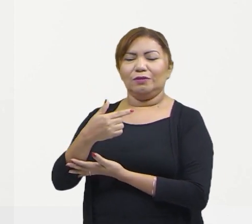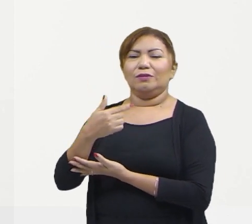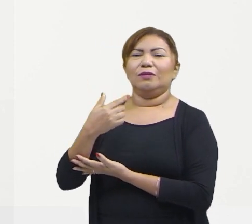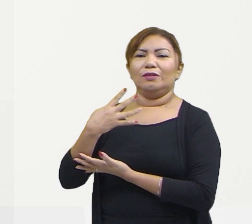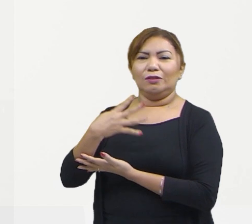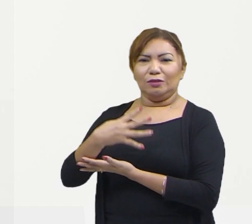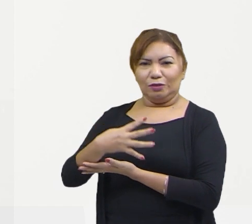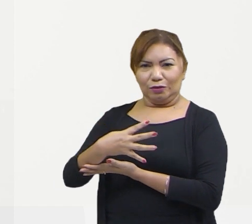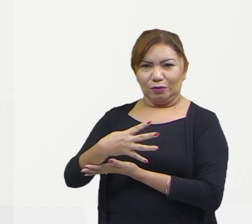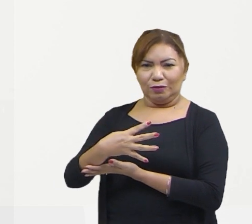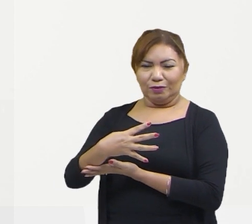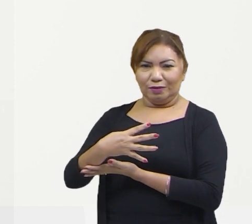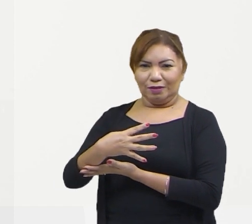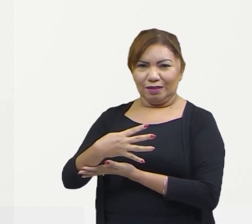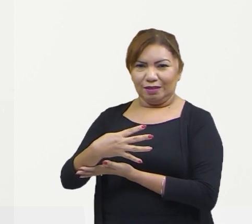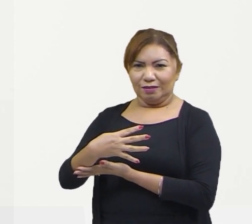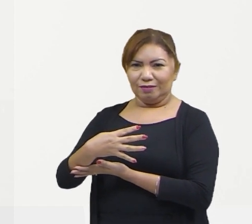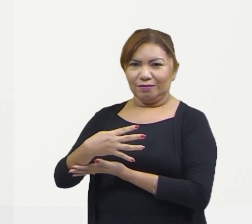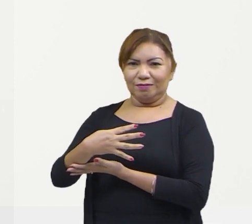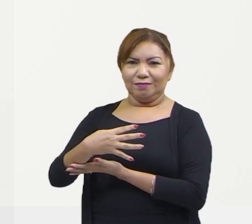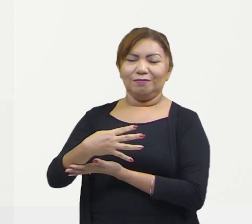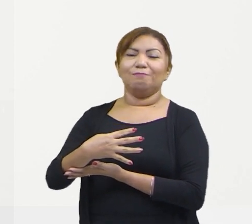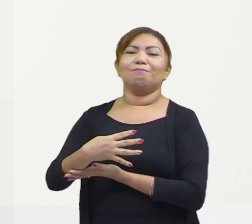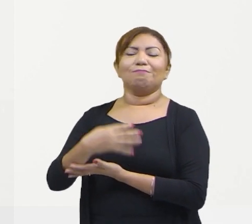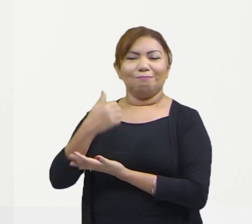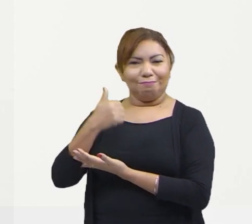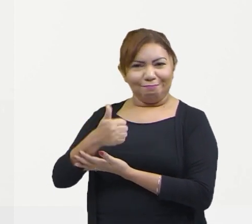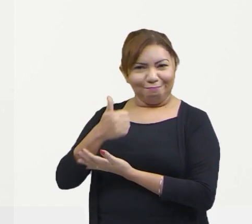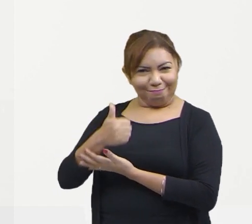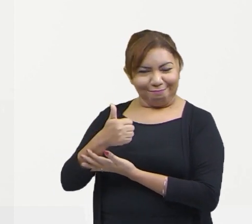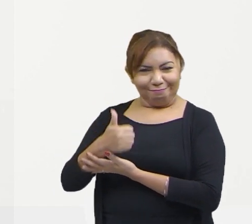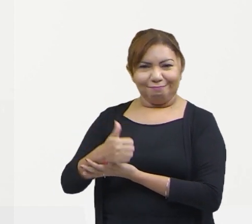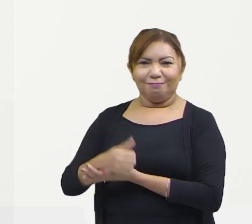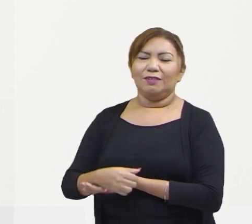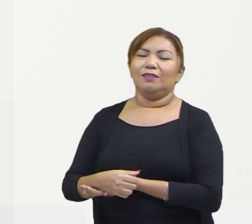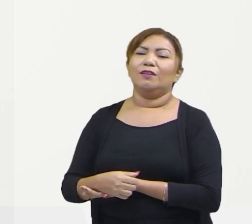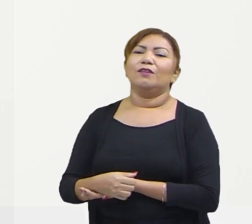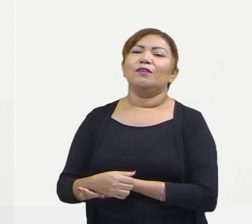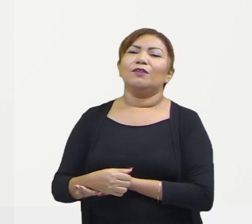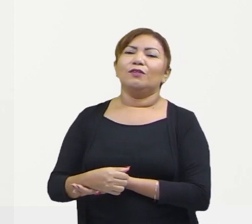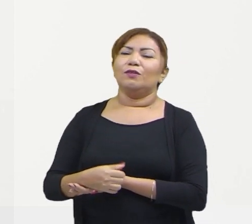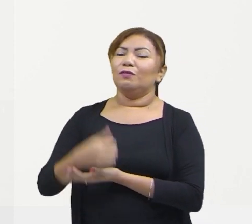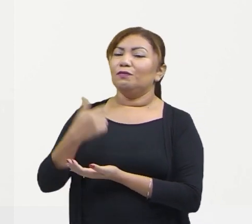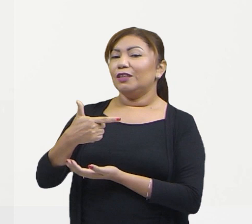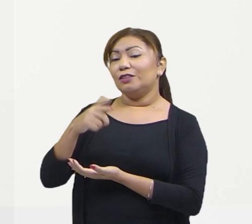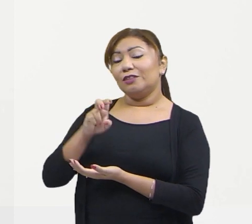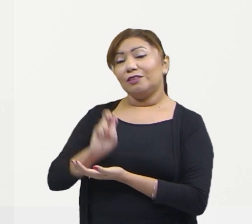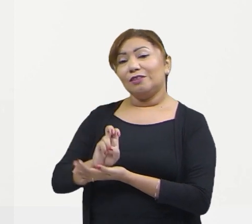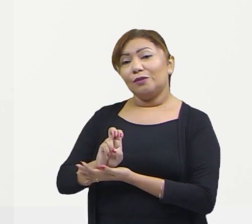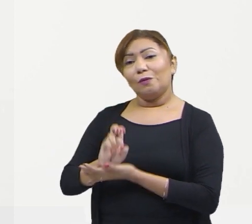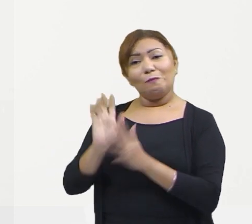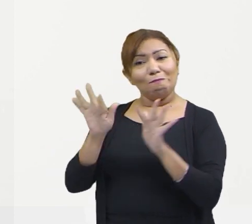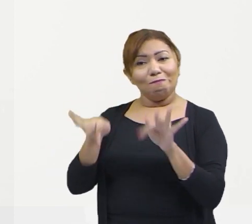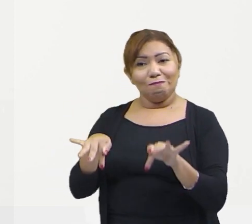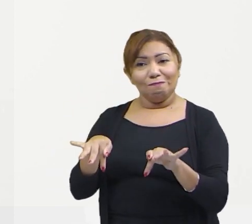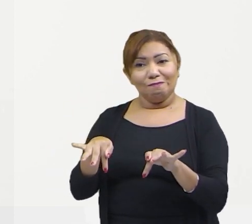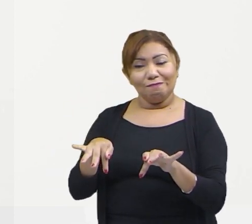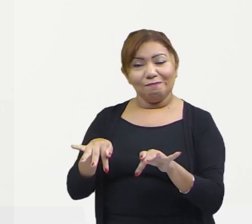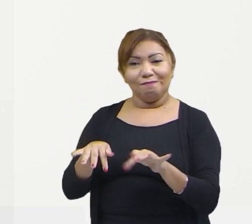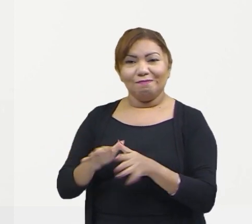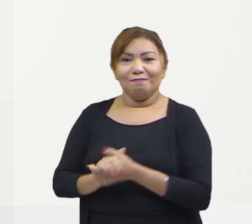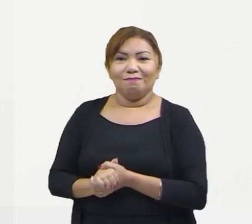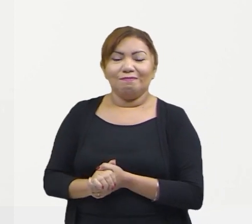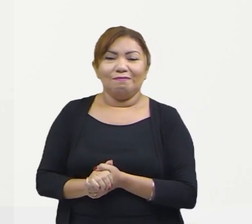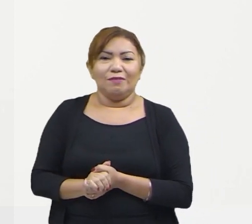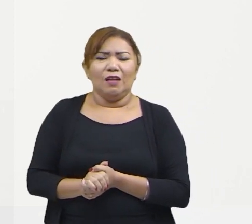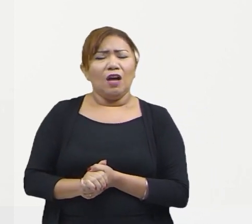O 2 e o 4, 24. E o 25. Mas